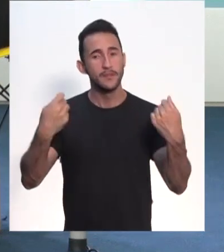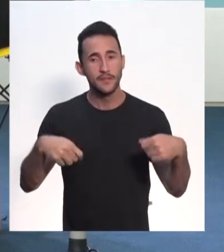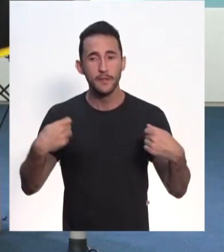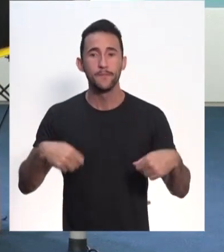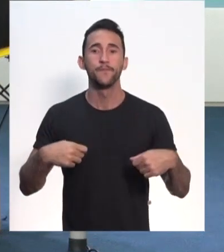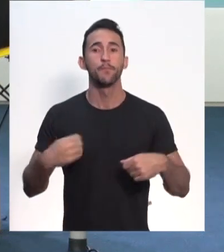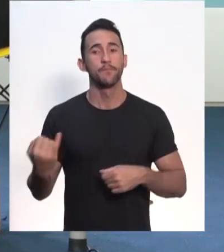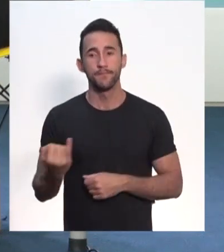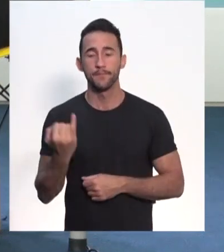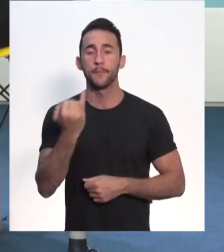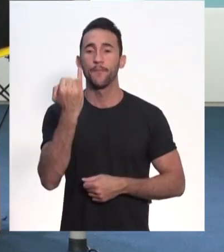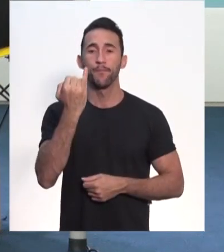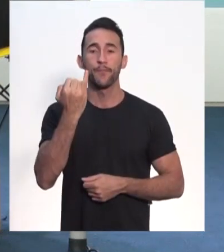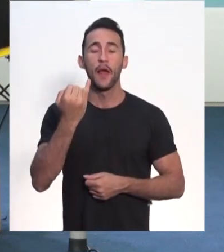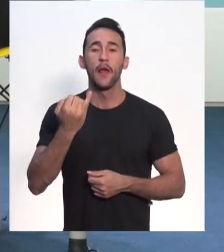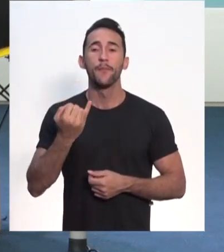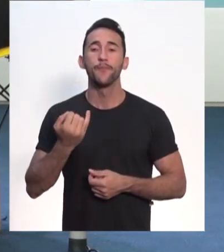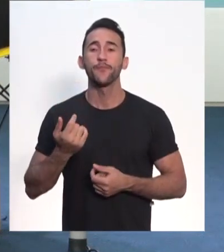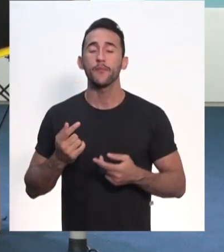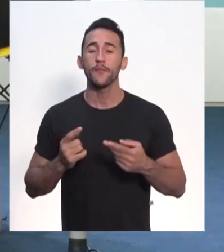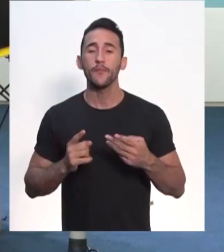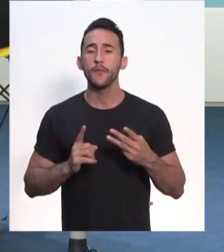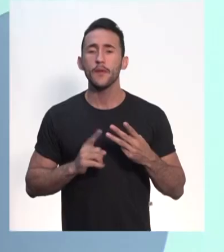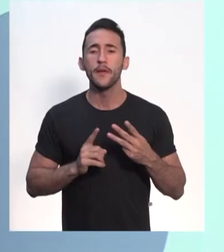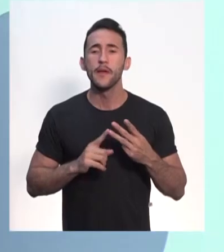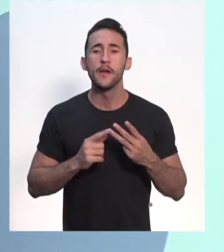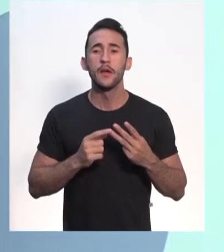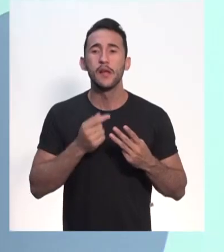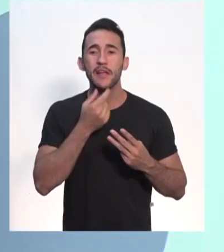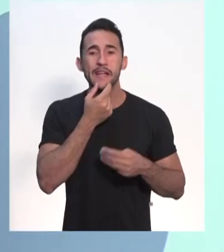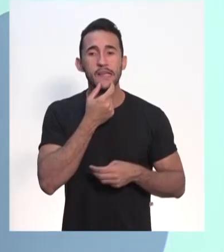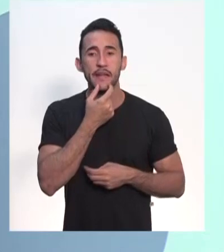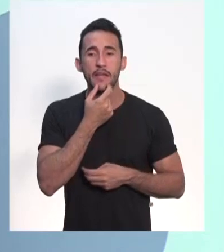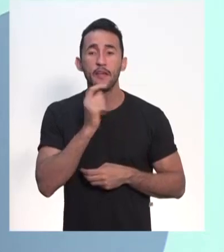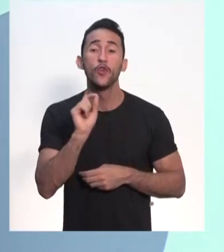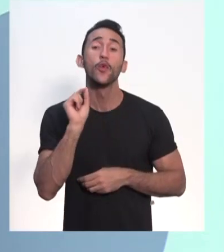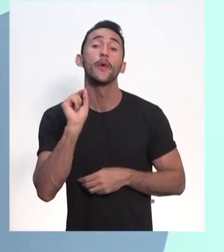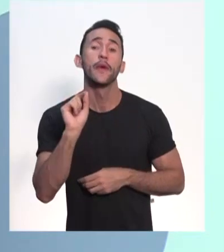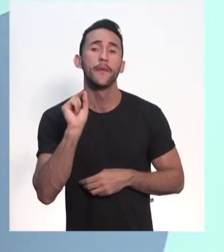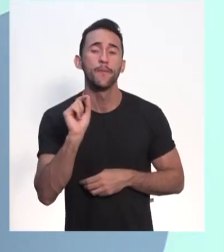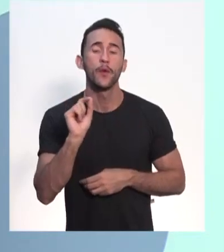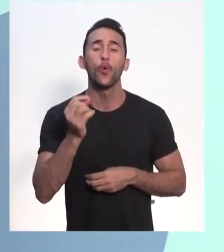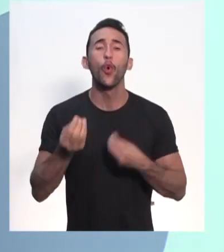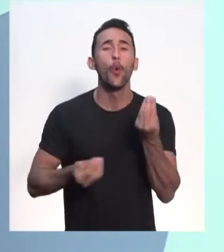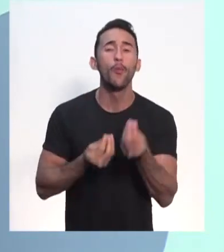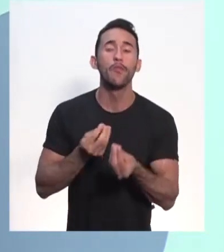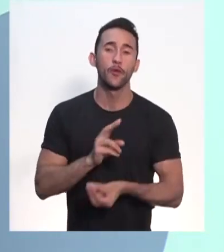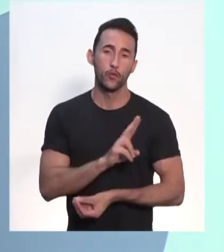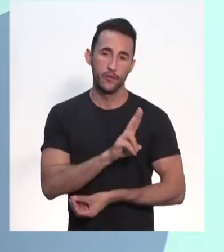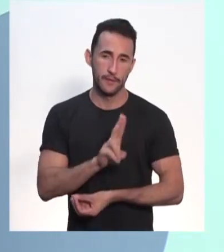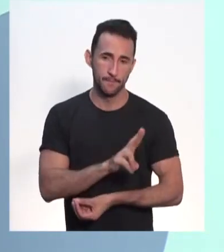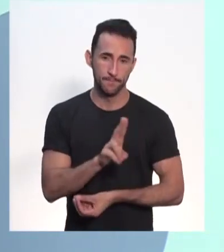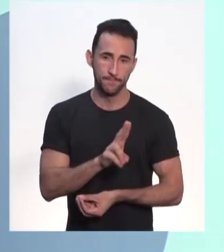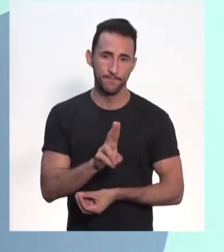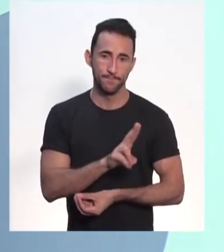gente poder se mexer, e fazer essa atividade física